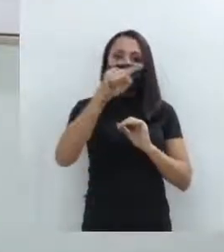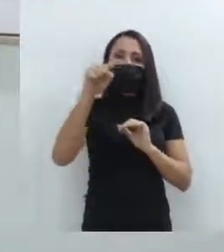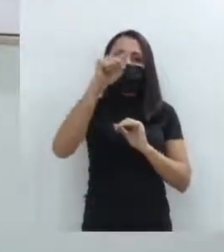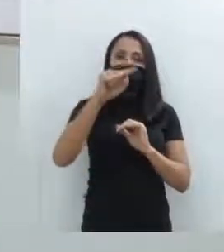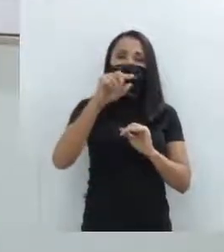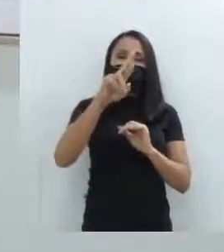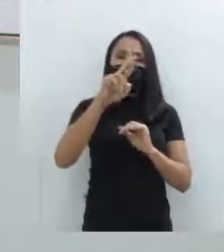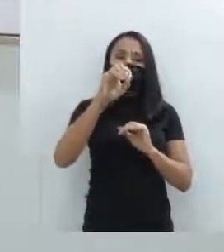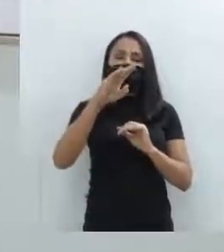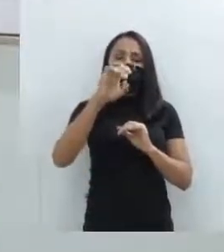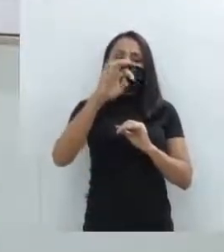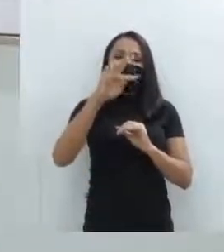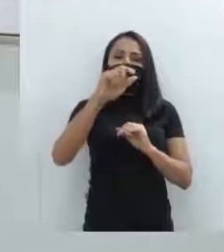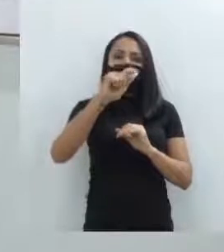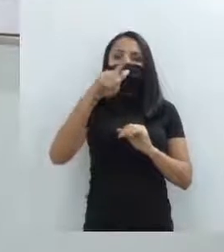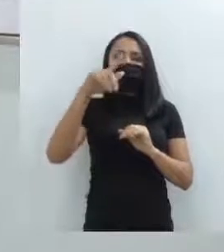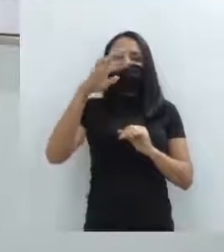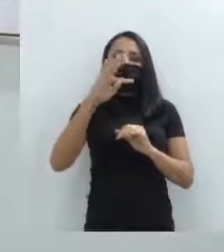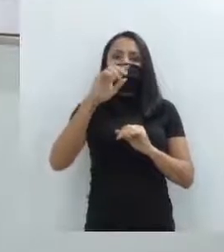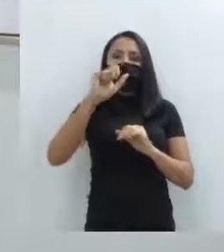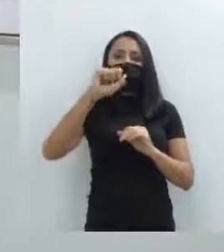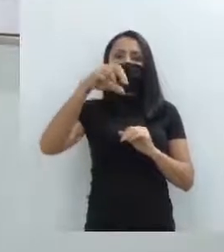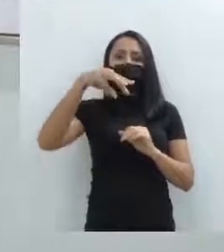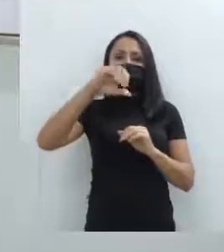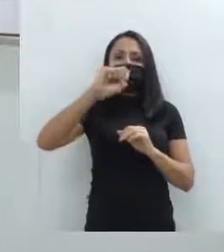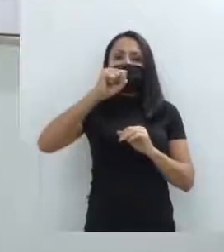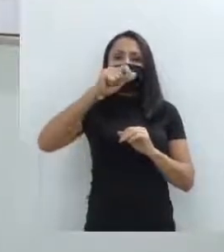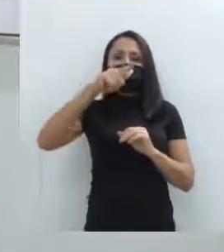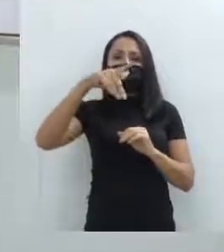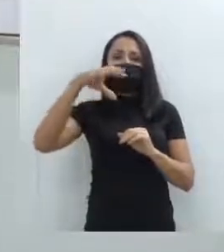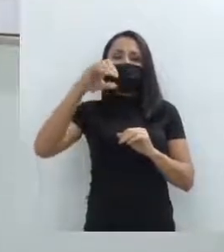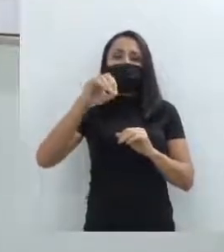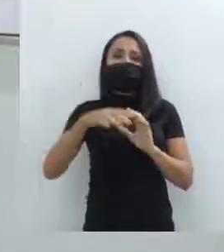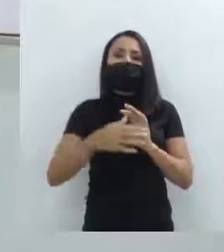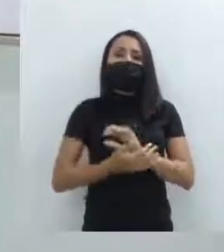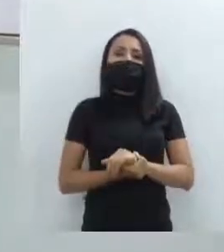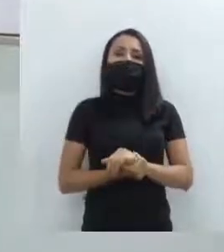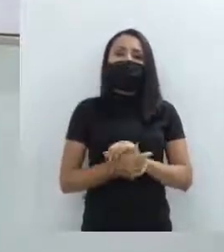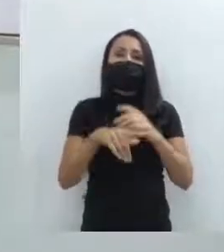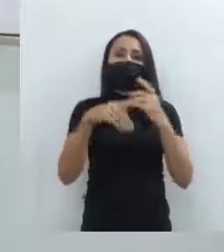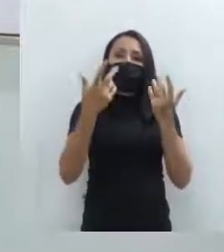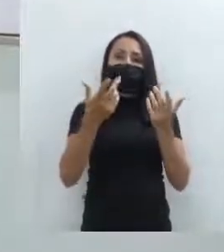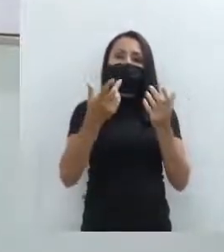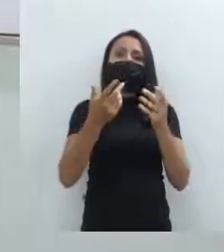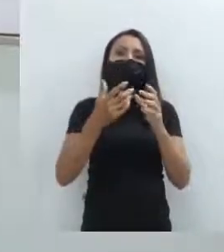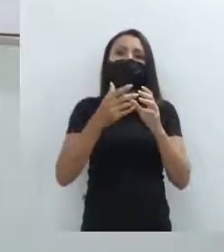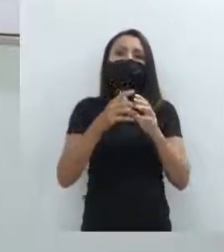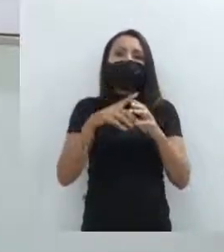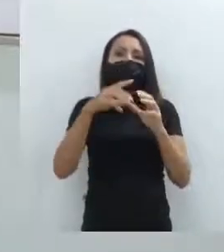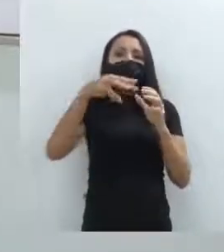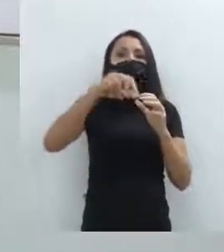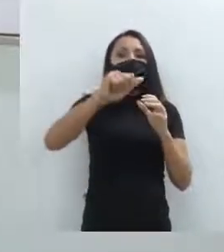@Robertão da Transmissão. E também você pode seguir aí o perfil